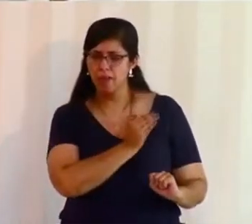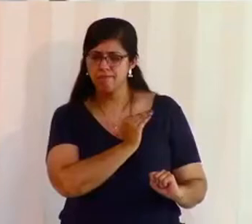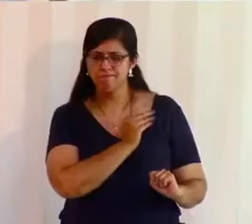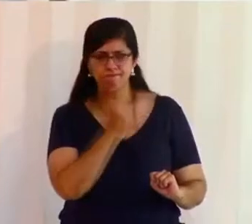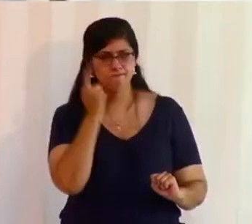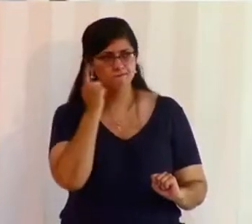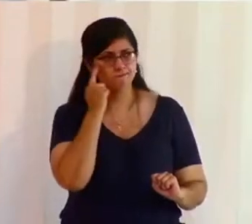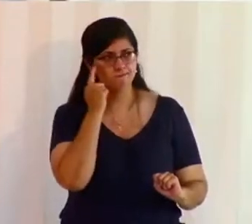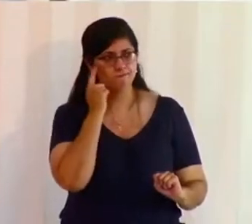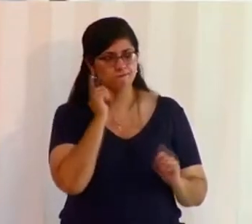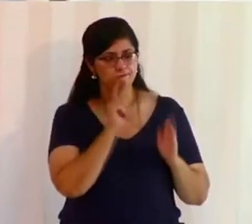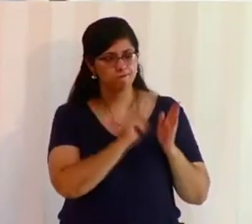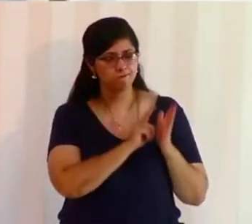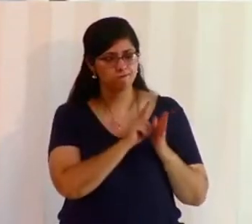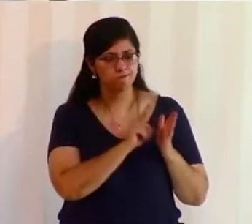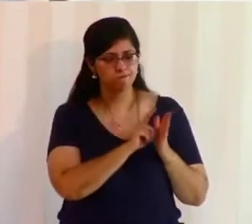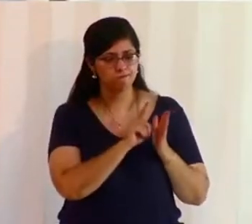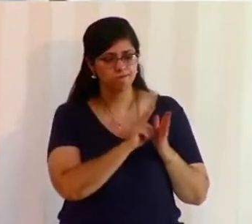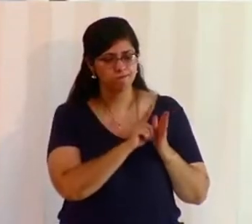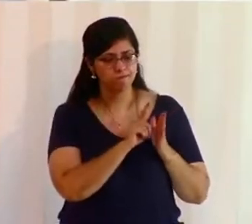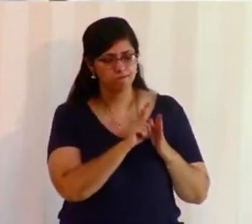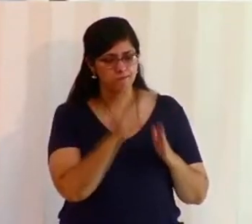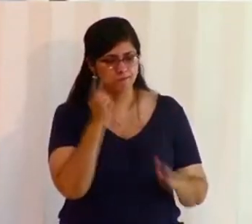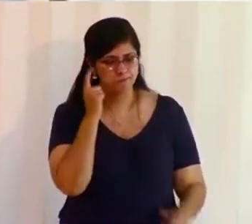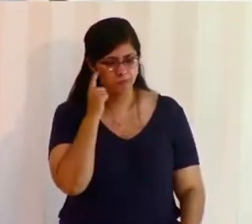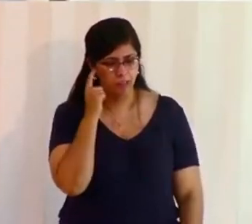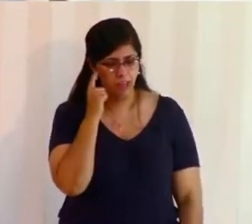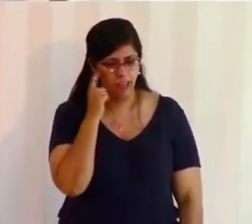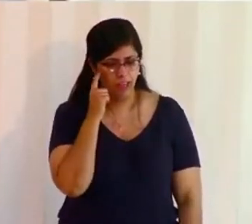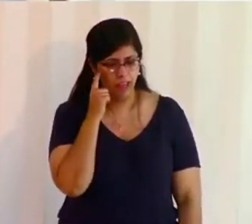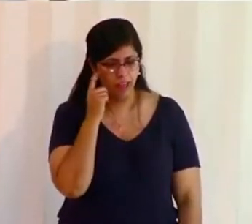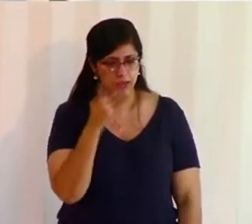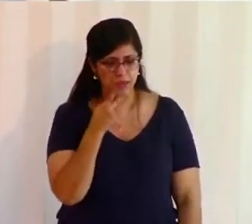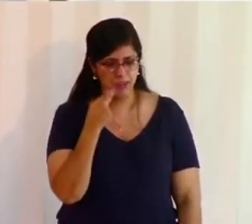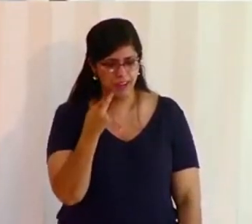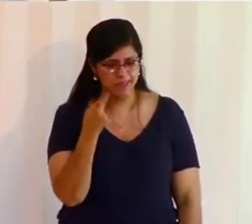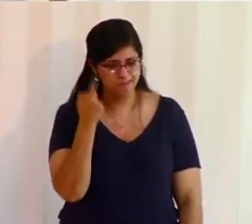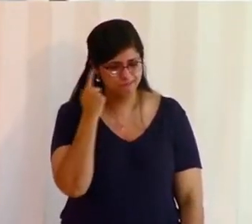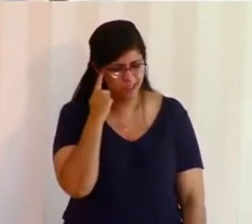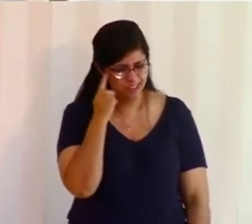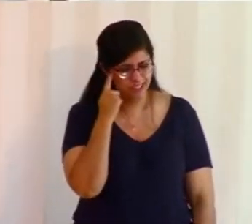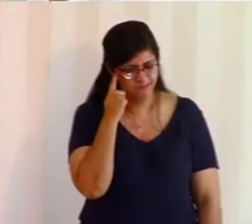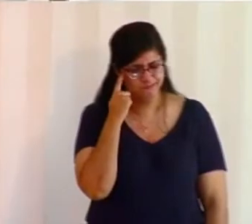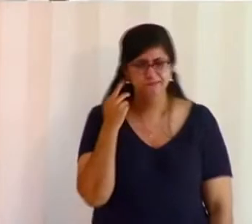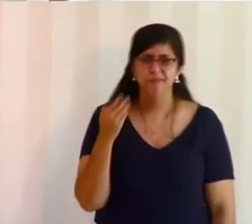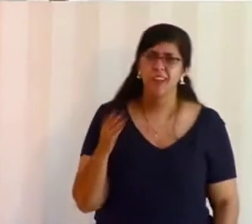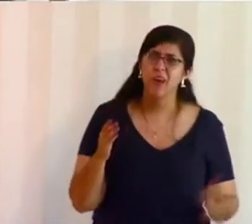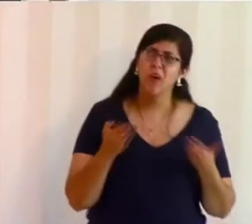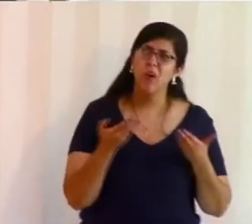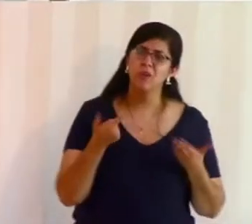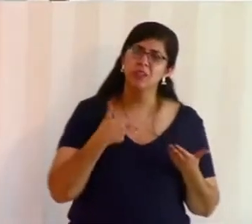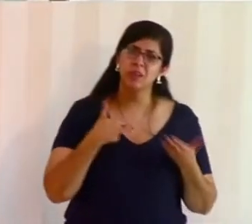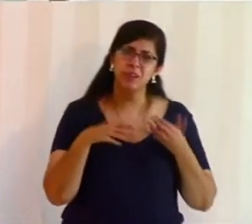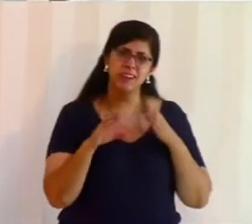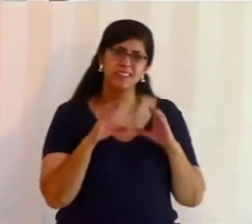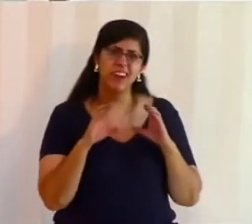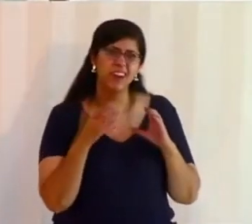assim: é verdade, pastor, já teve momentos em que eu disse, não falei em voz alta, mas pensei, hoje não estou num bom dia para cantar